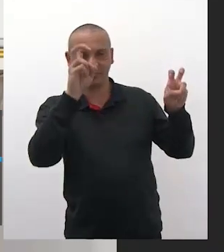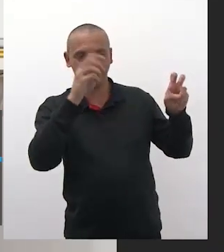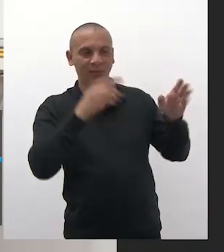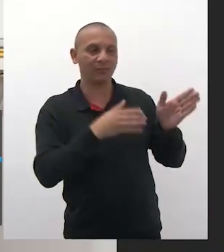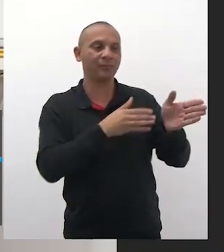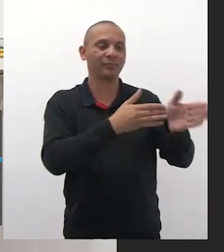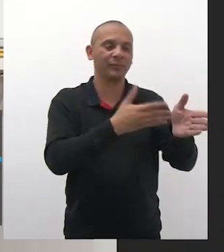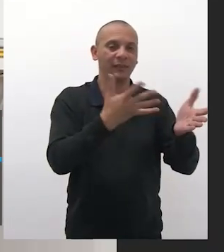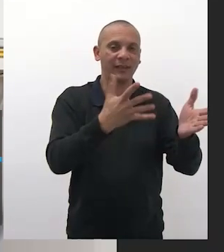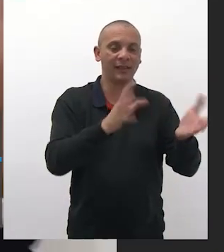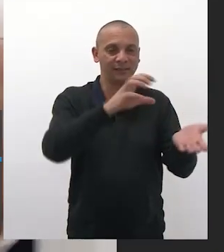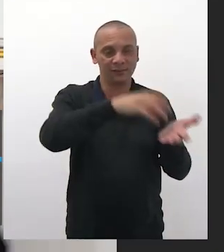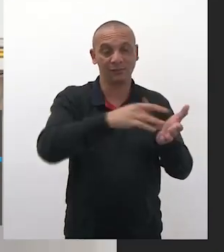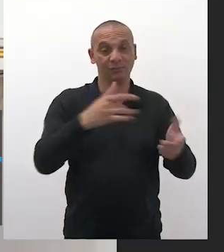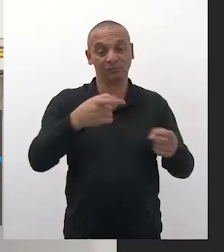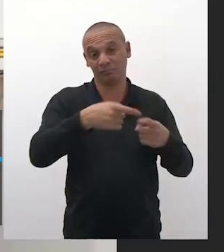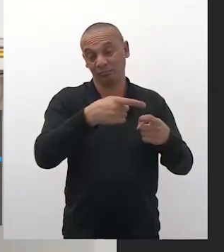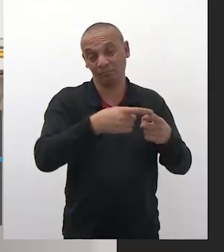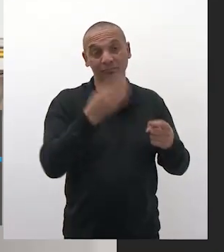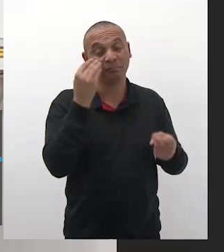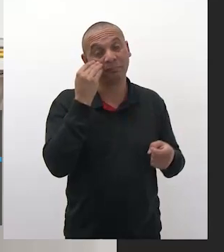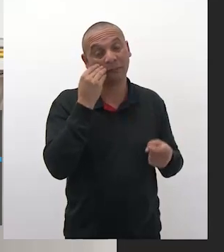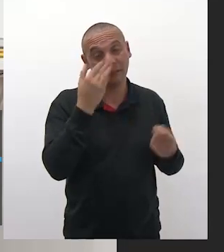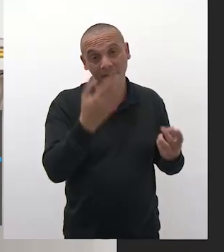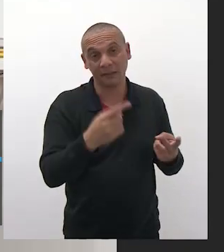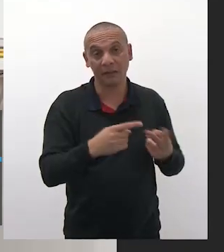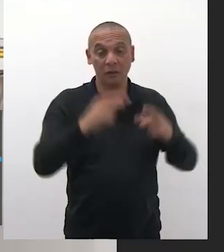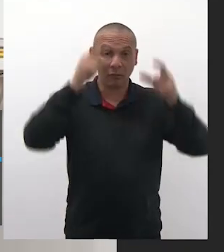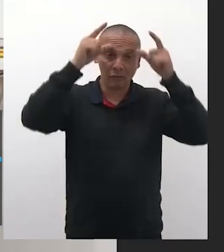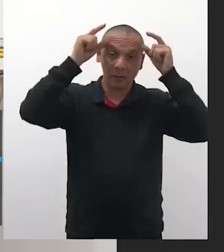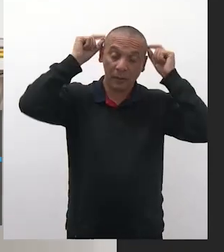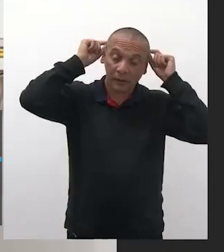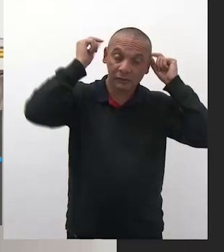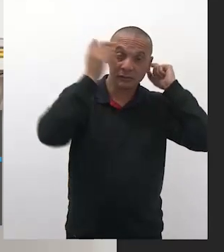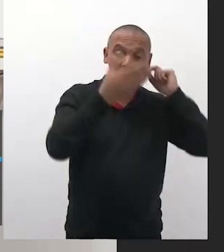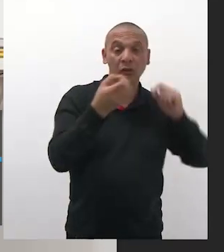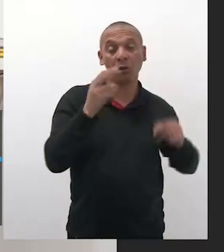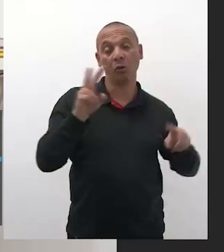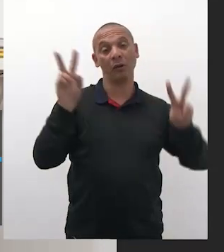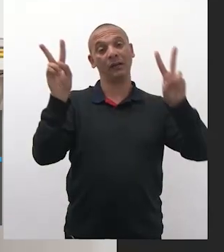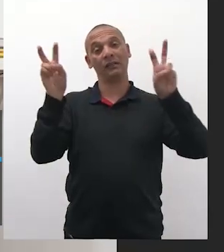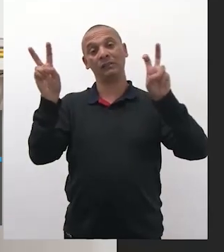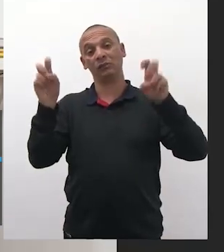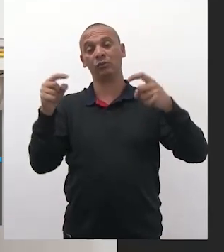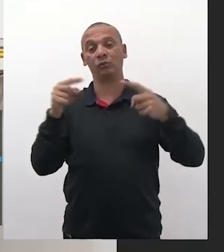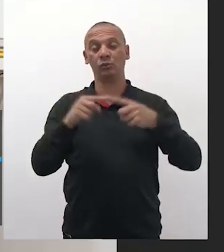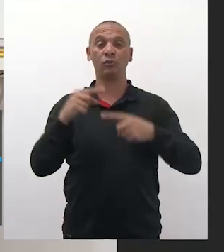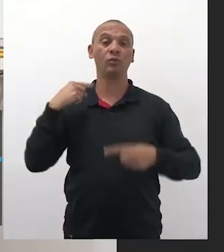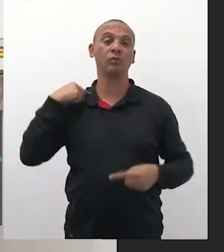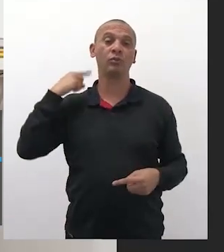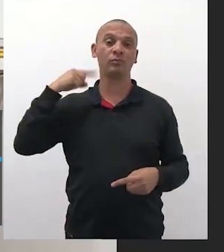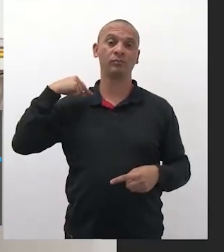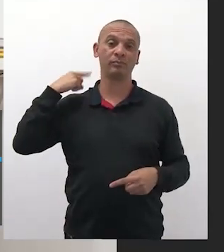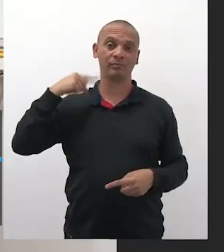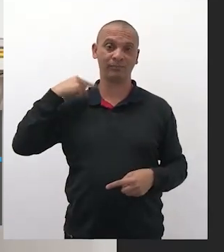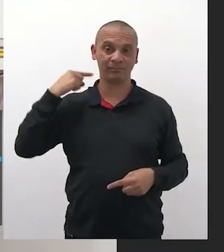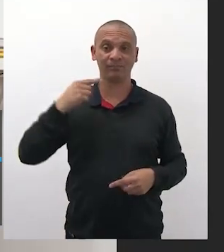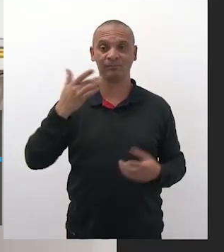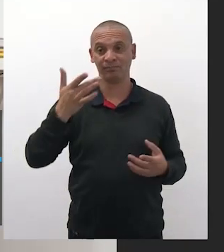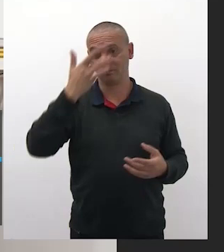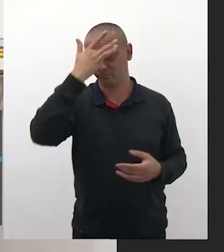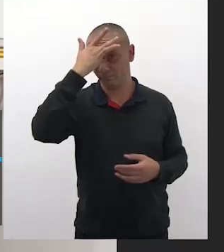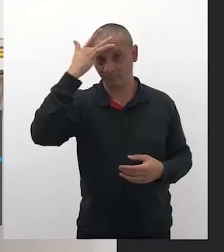a área de medicina, enfermagem. Eu trago assuntos da área de direito, até fiz uma